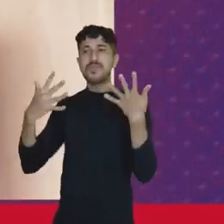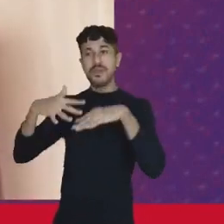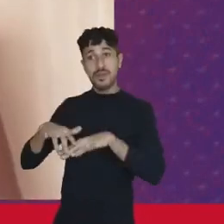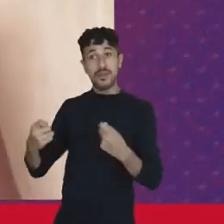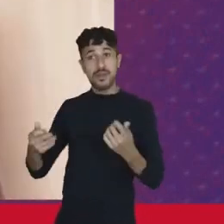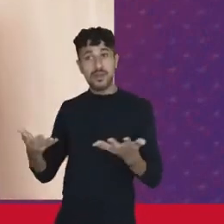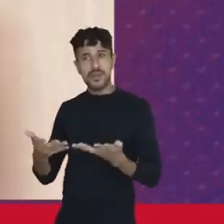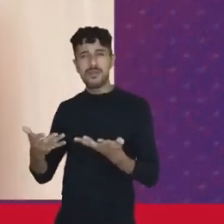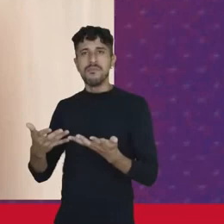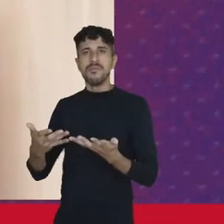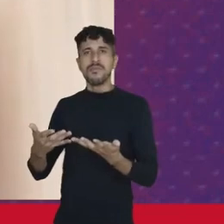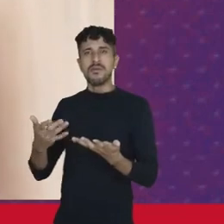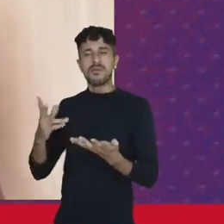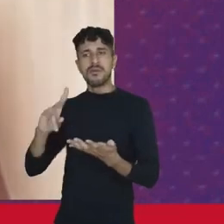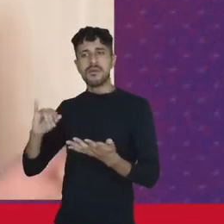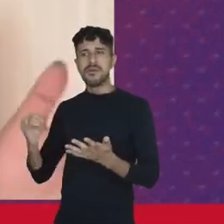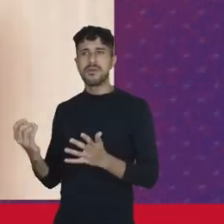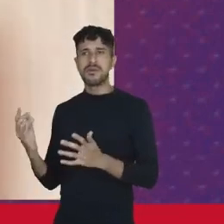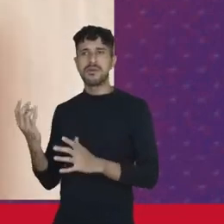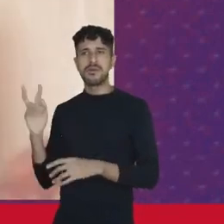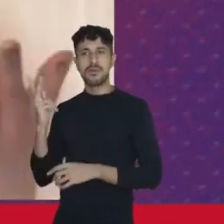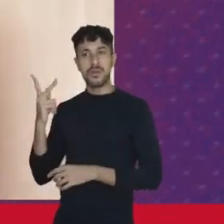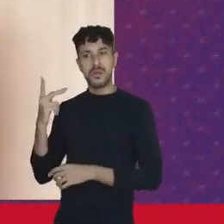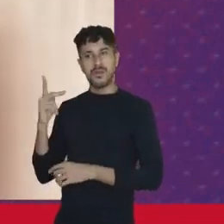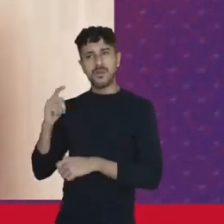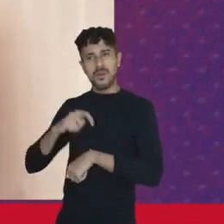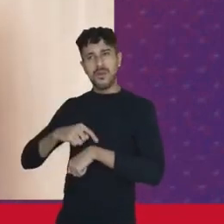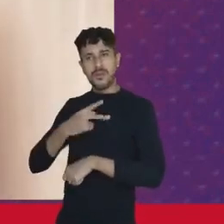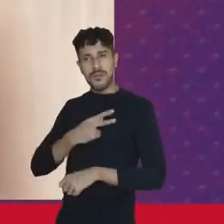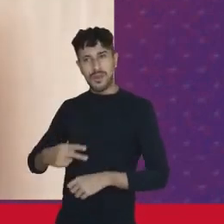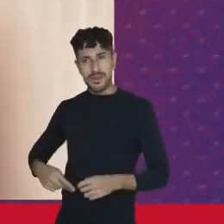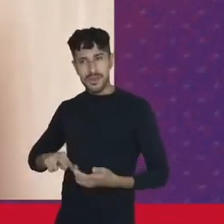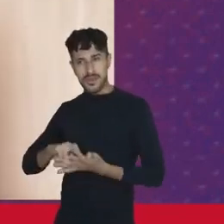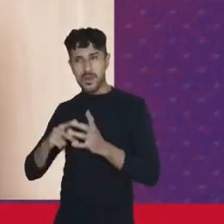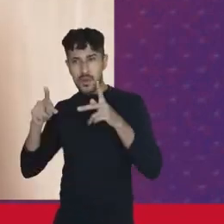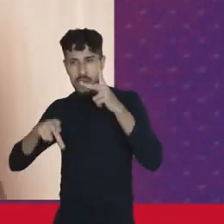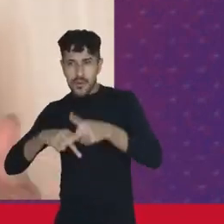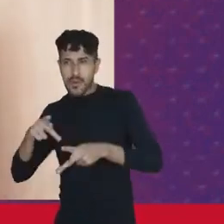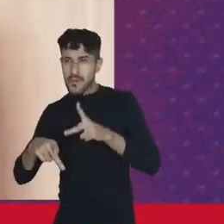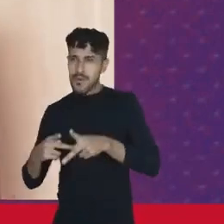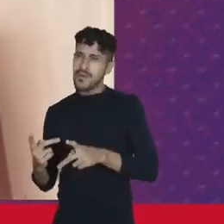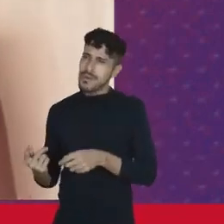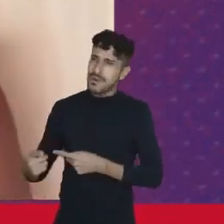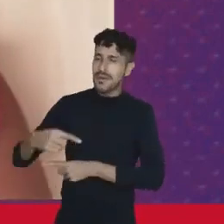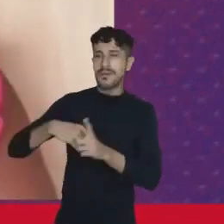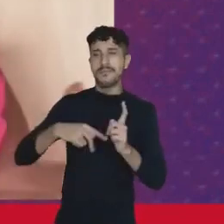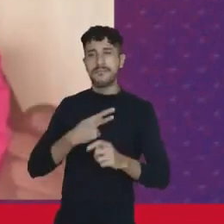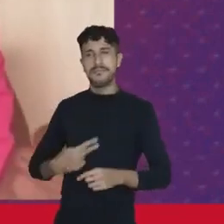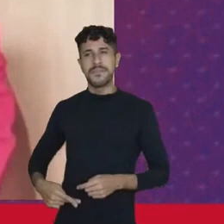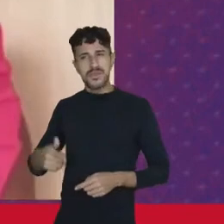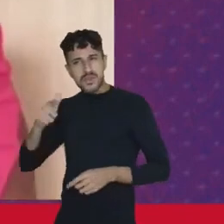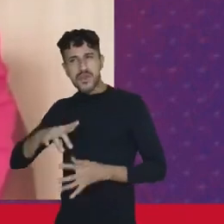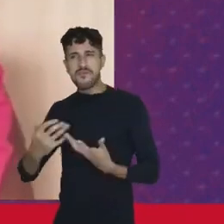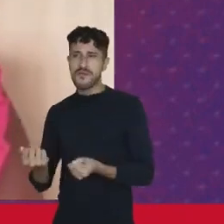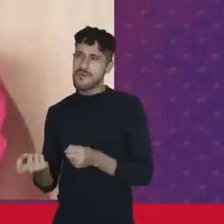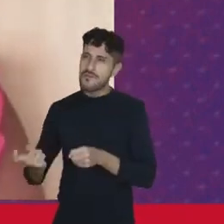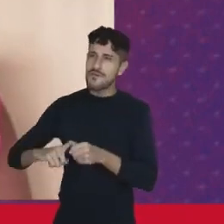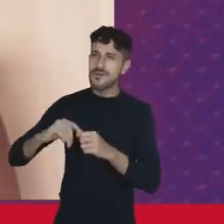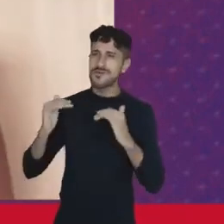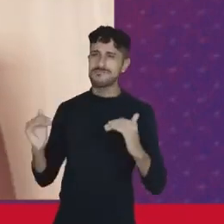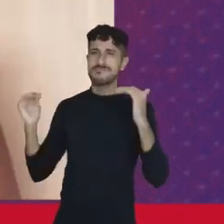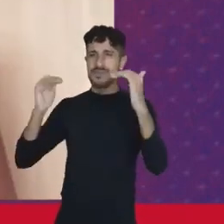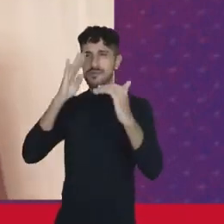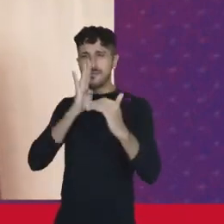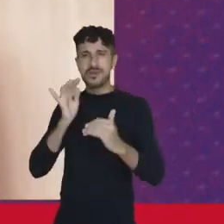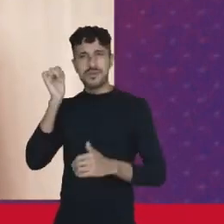Precisamos lembrar do nosso dia histórico. Quando o presidente é povo, o povo é presidente. E novamente vamos reconquistar esse Brasil